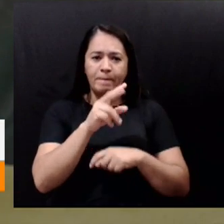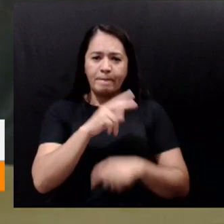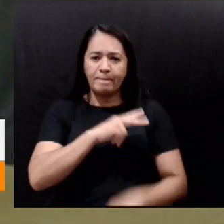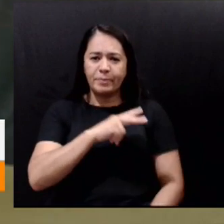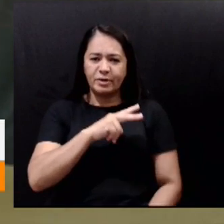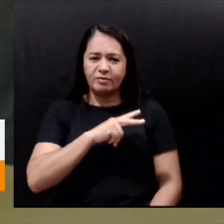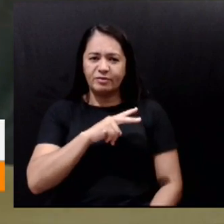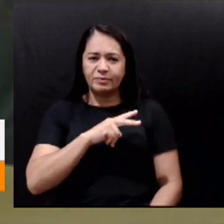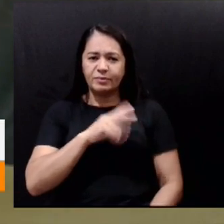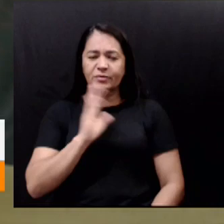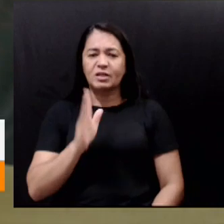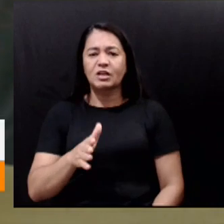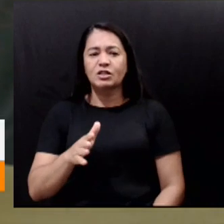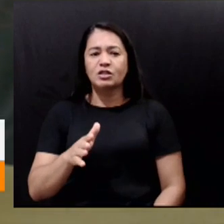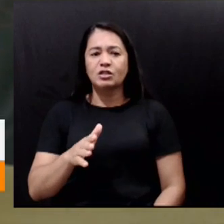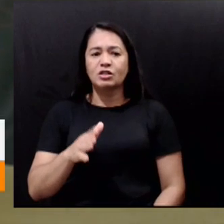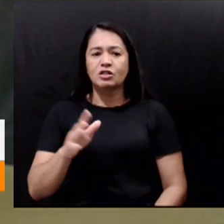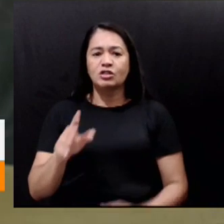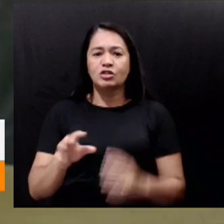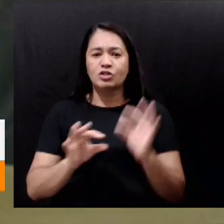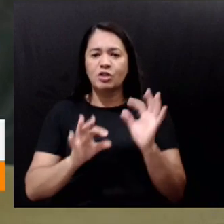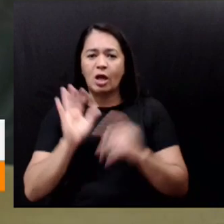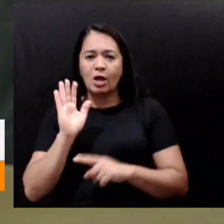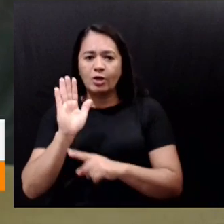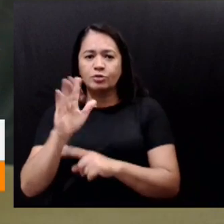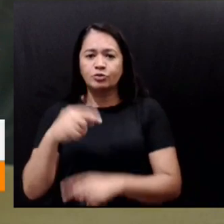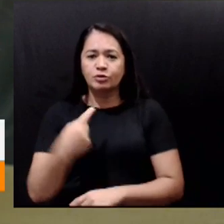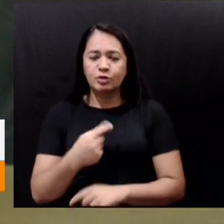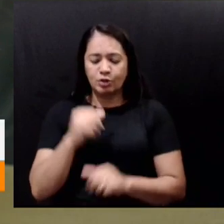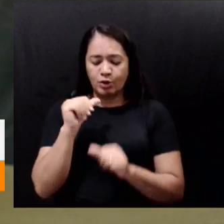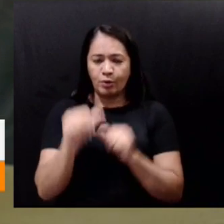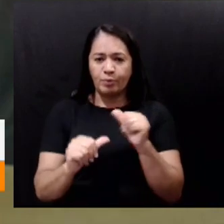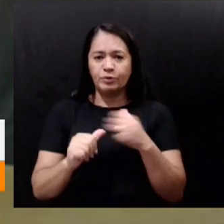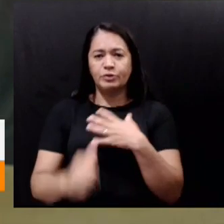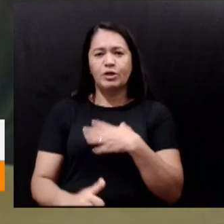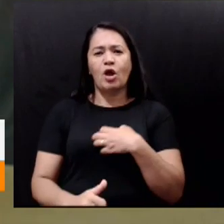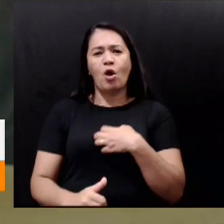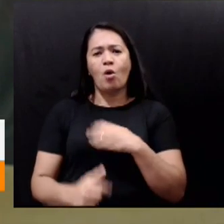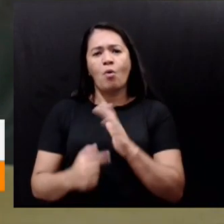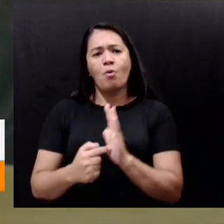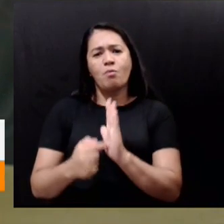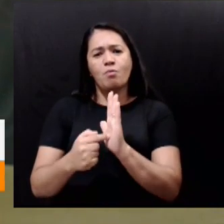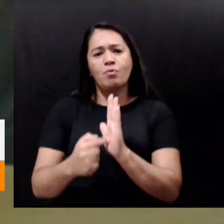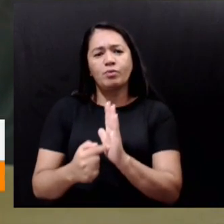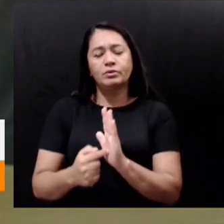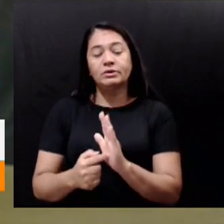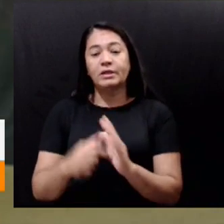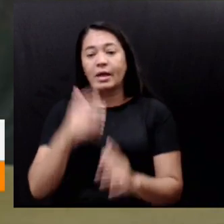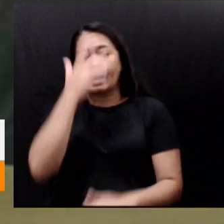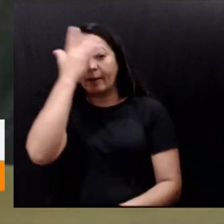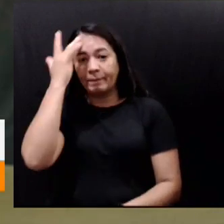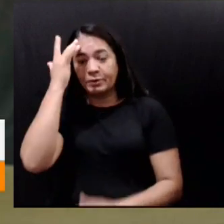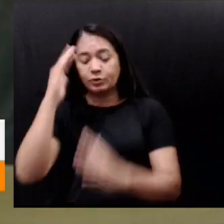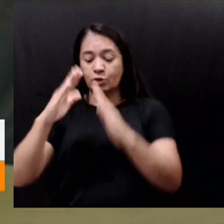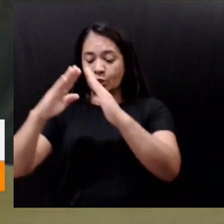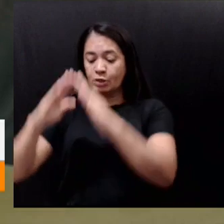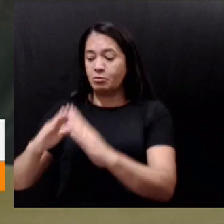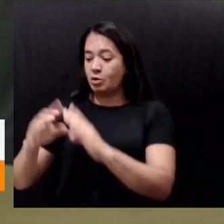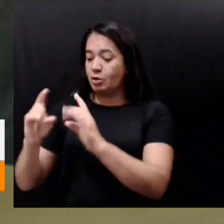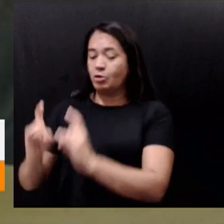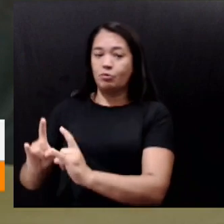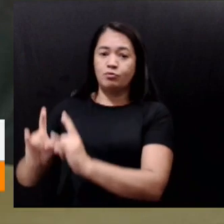comportamental, eles ajudam a gente a mudar de comportamento. Quem mora em condomínio, eles estão